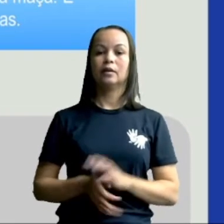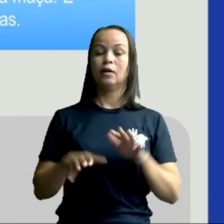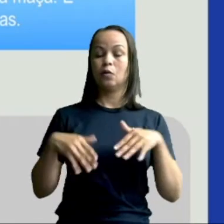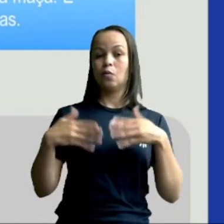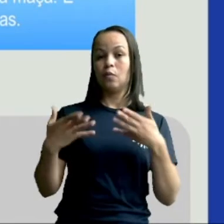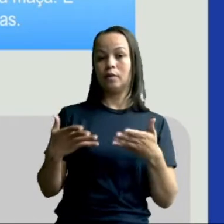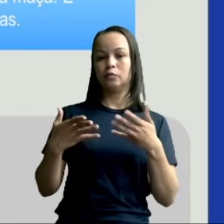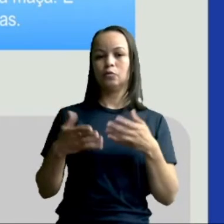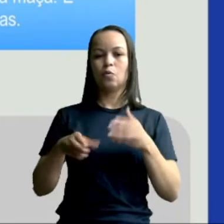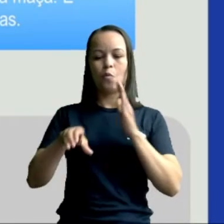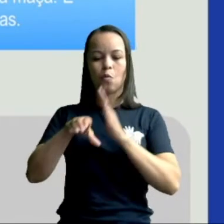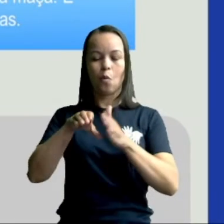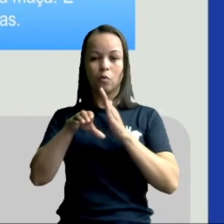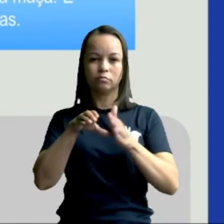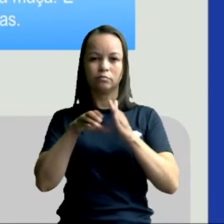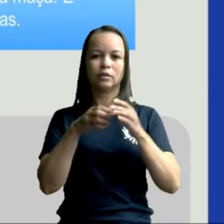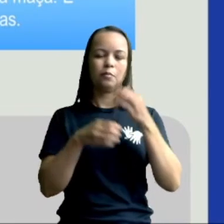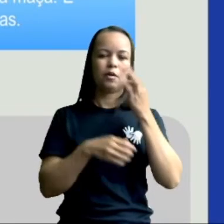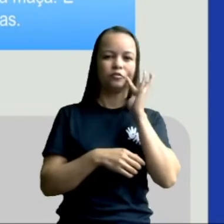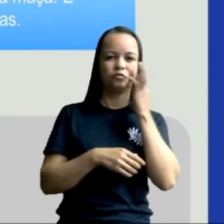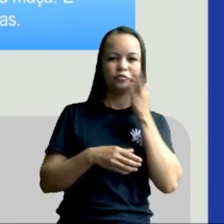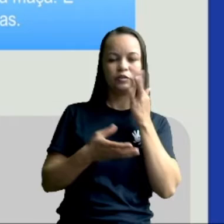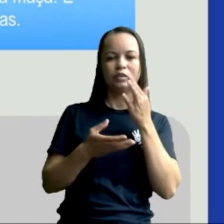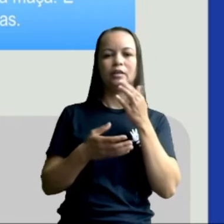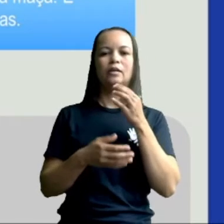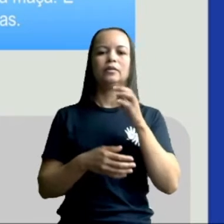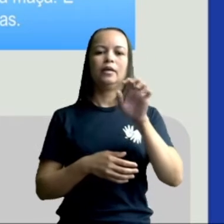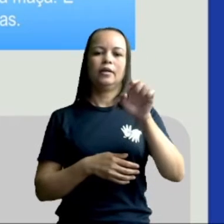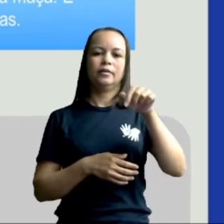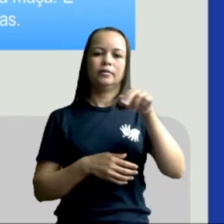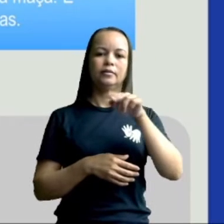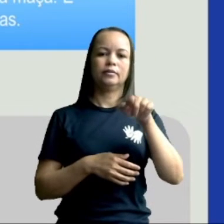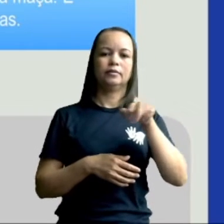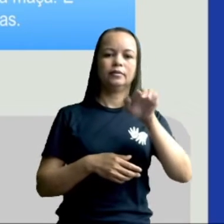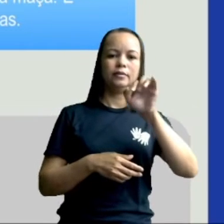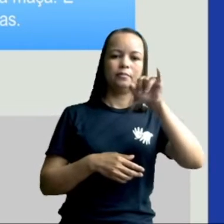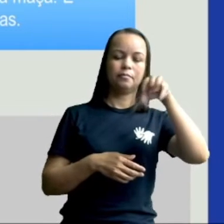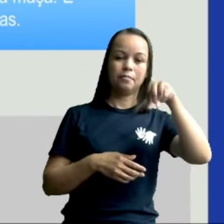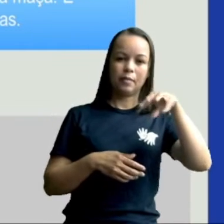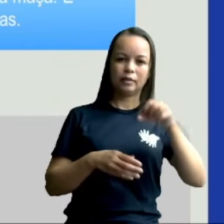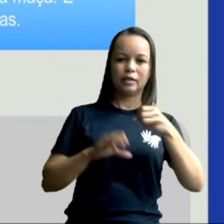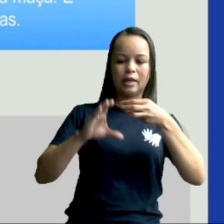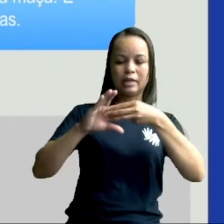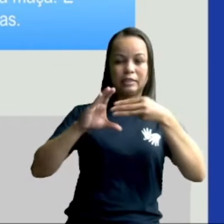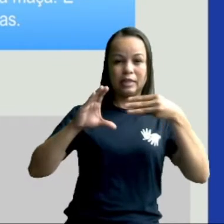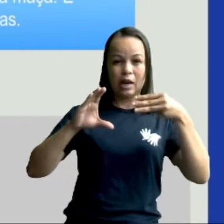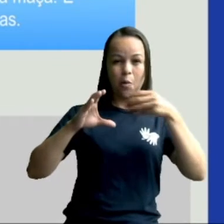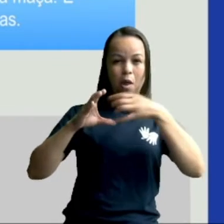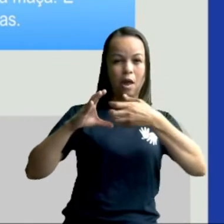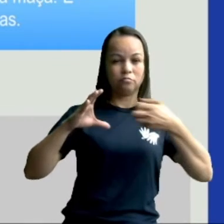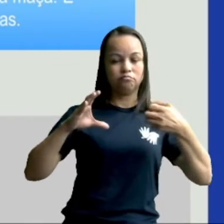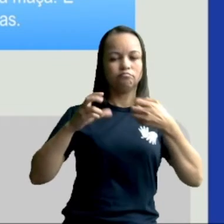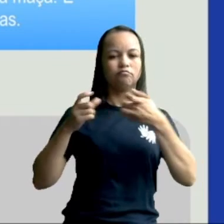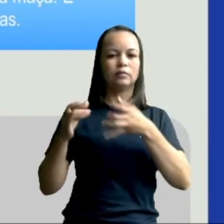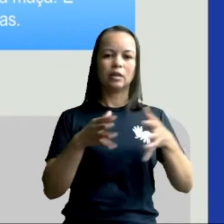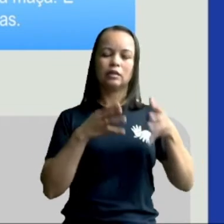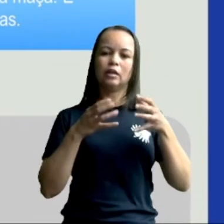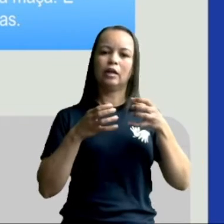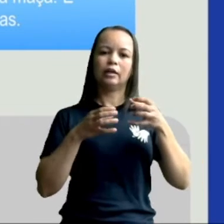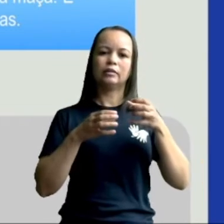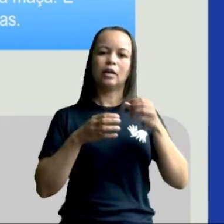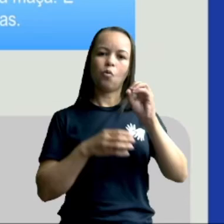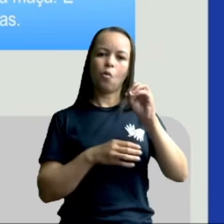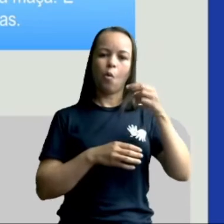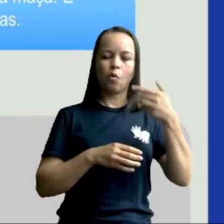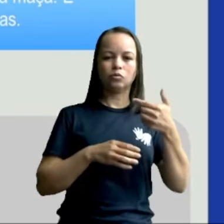cortamos as frutas, as enzimas saem das células. Elas entram em contato com o composto químico e oxigênio no